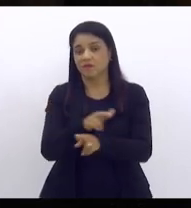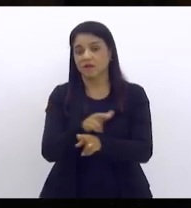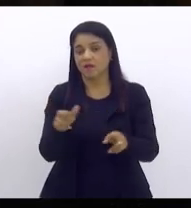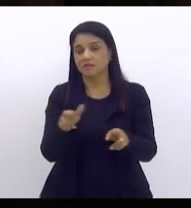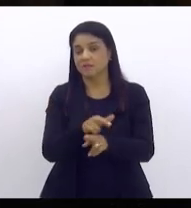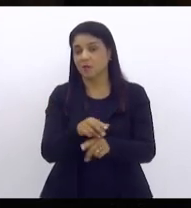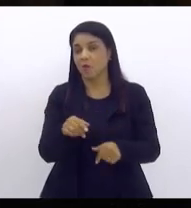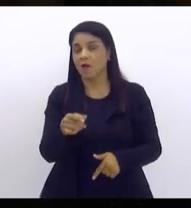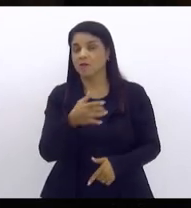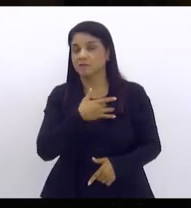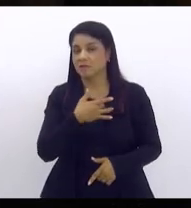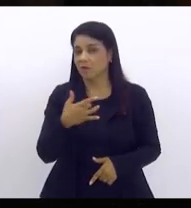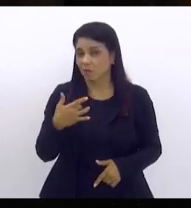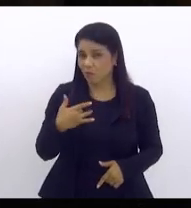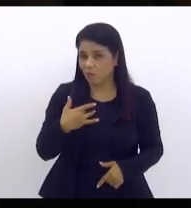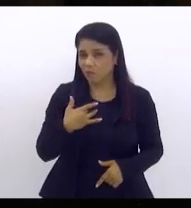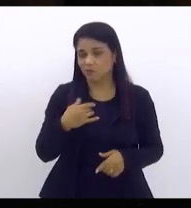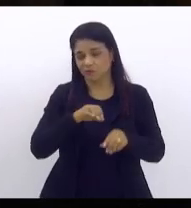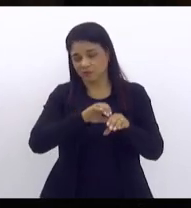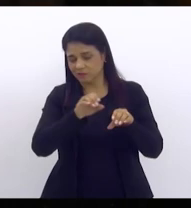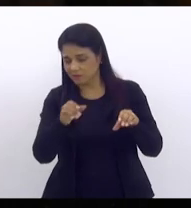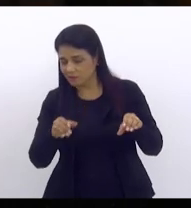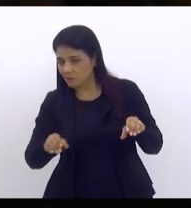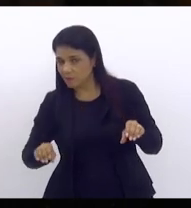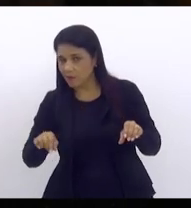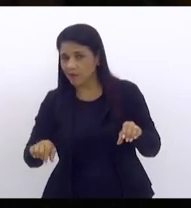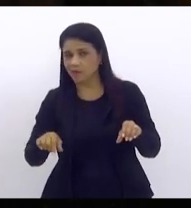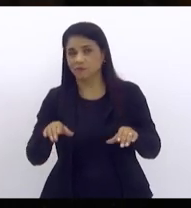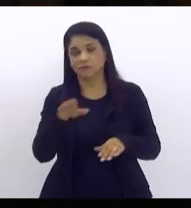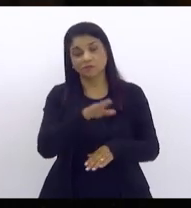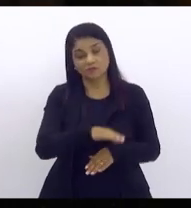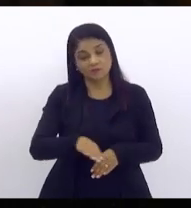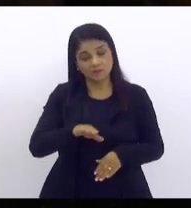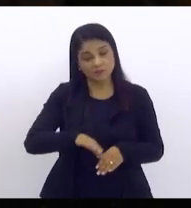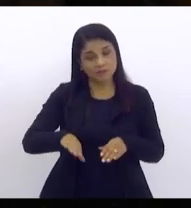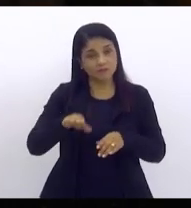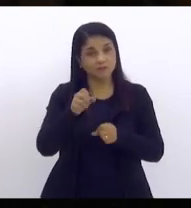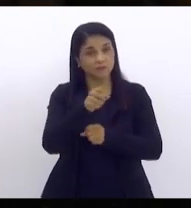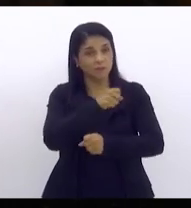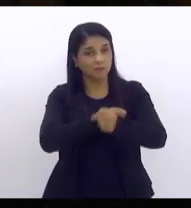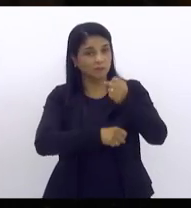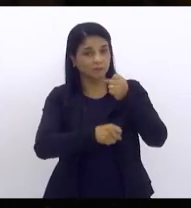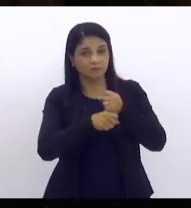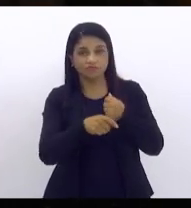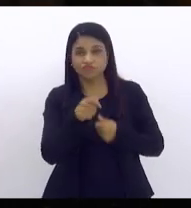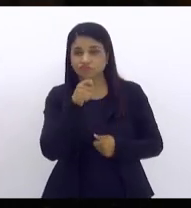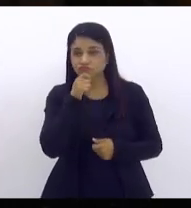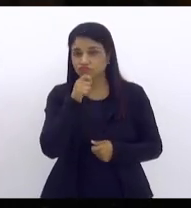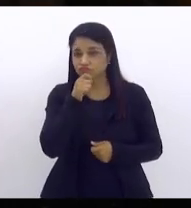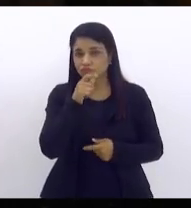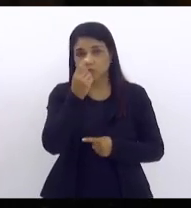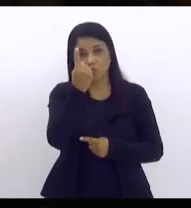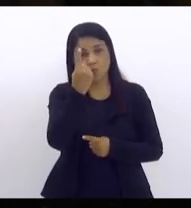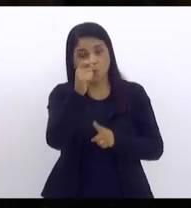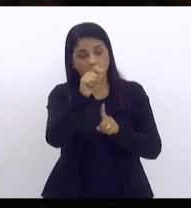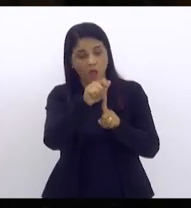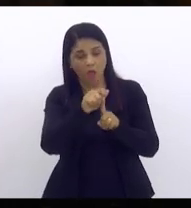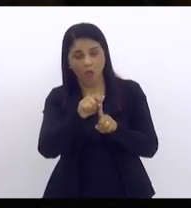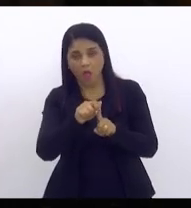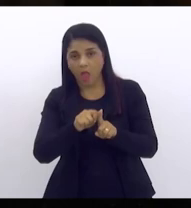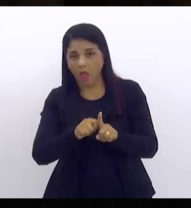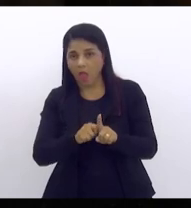a saneamento básico, essas são as crianças que no ano passado, senhor presidente, ficaram quase um mês